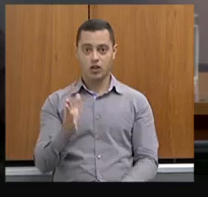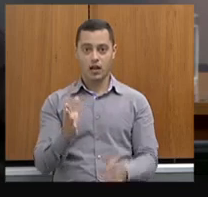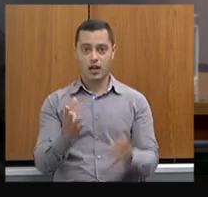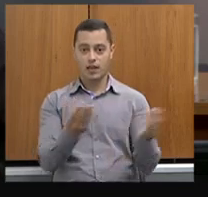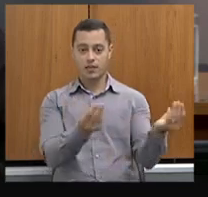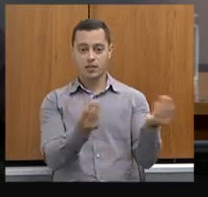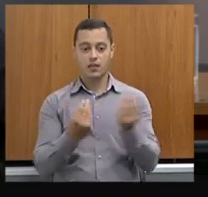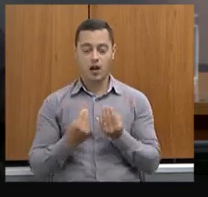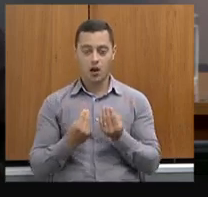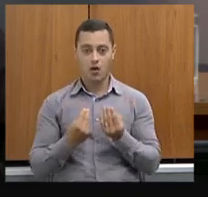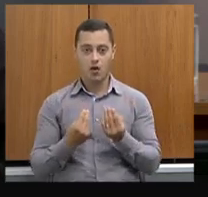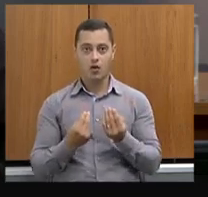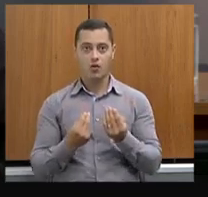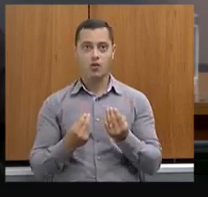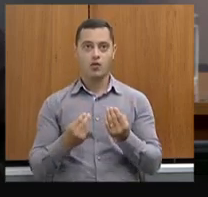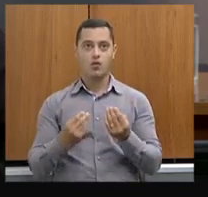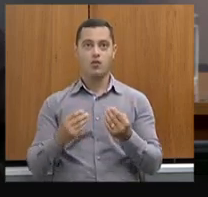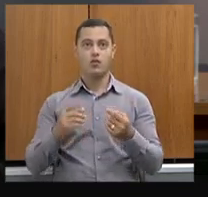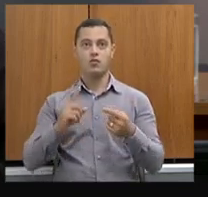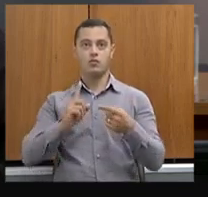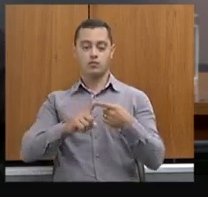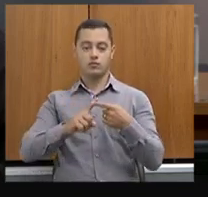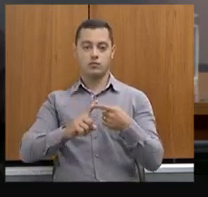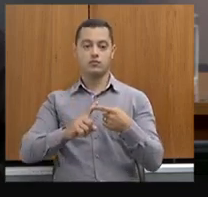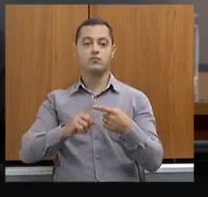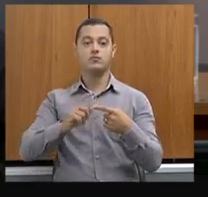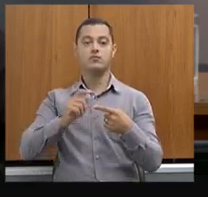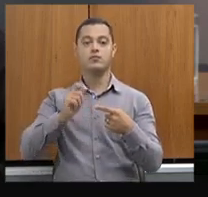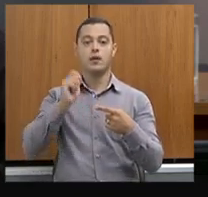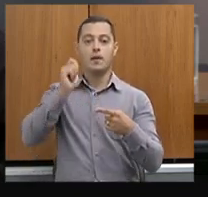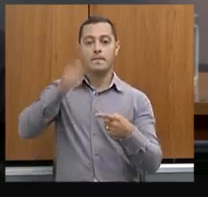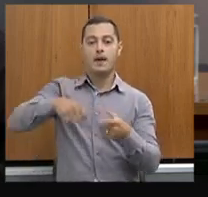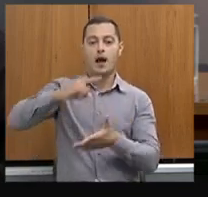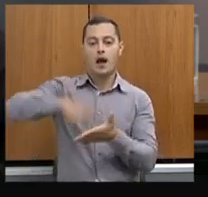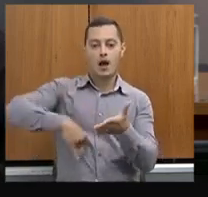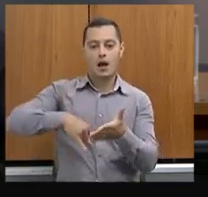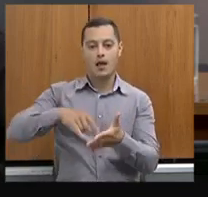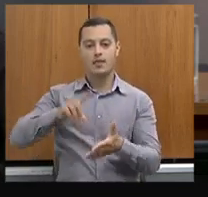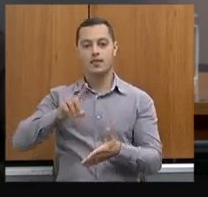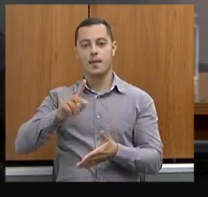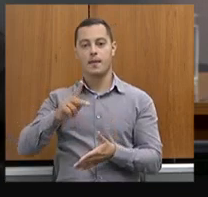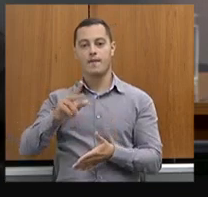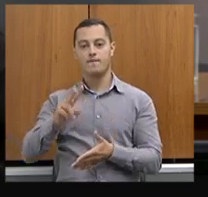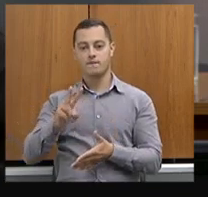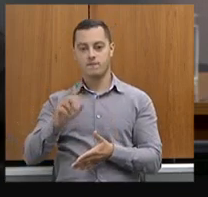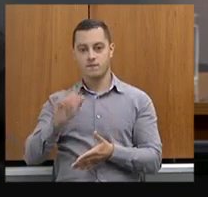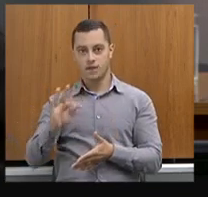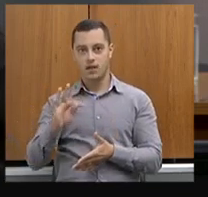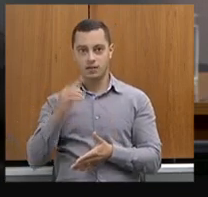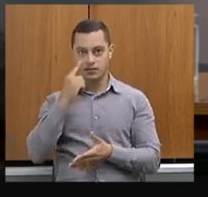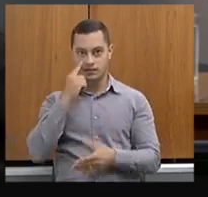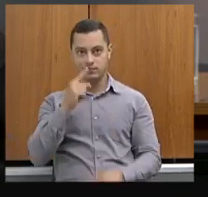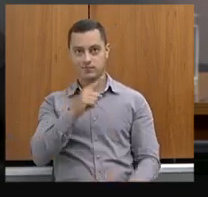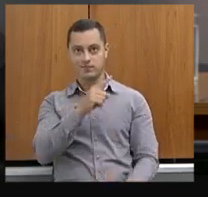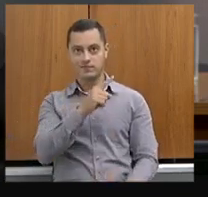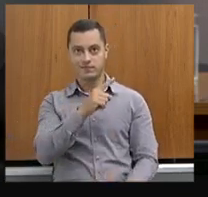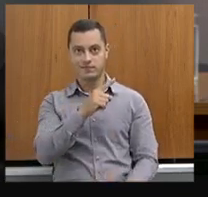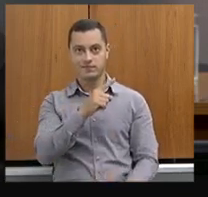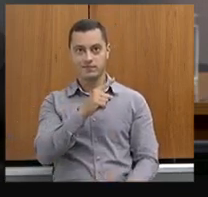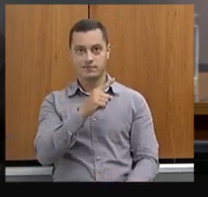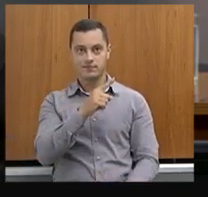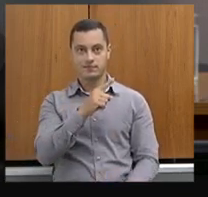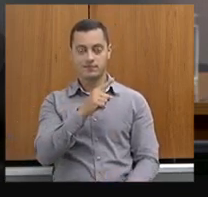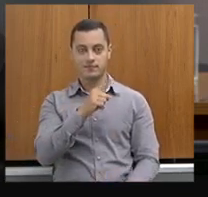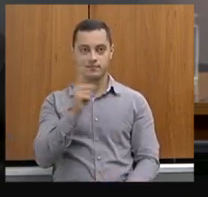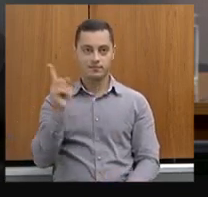origens seguro DPVAT foram 10 alto bomba tanque salvamento e duas de emenda parlamentar